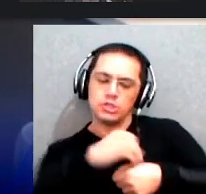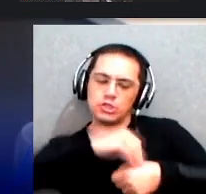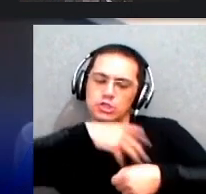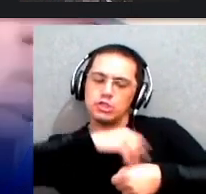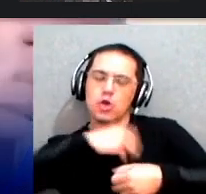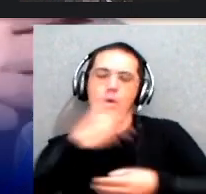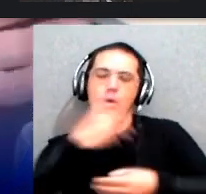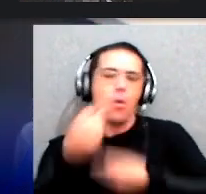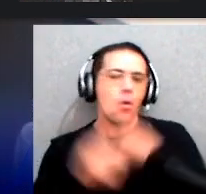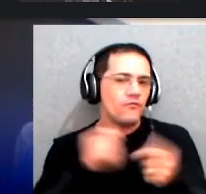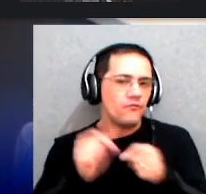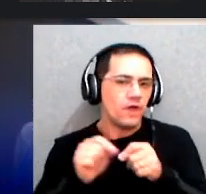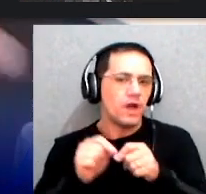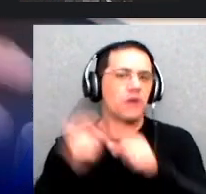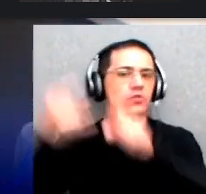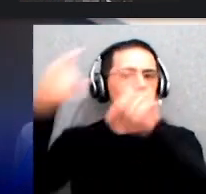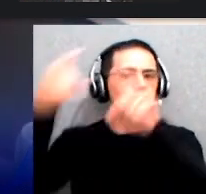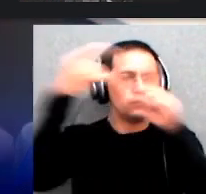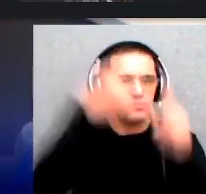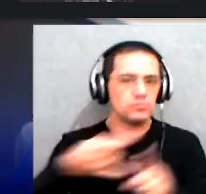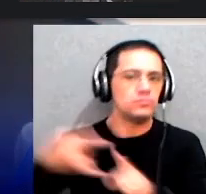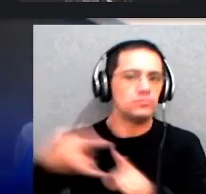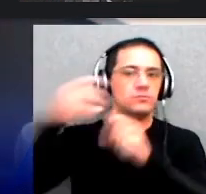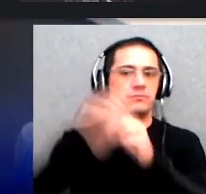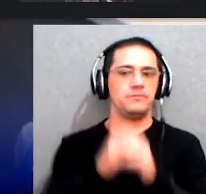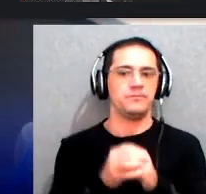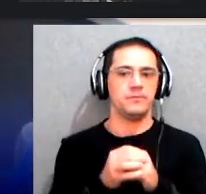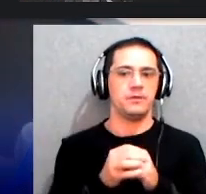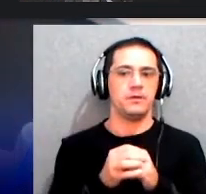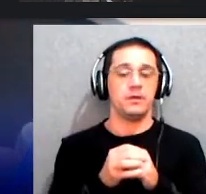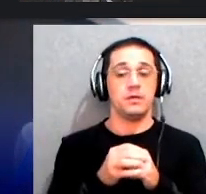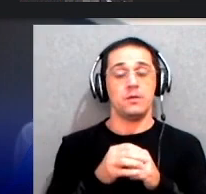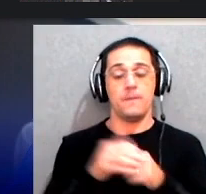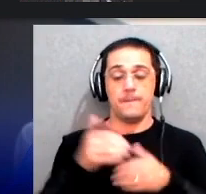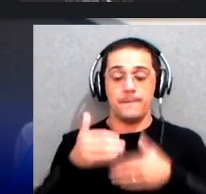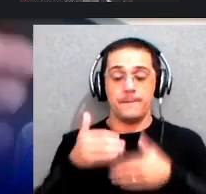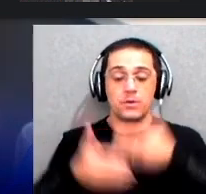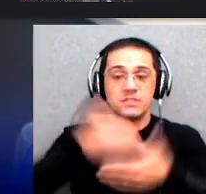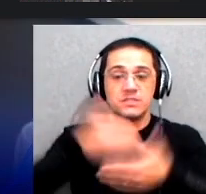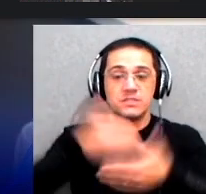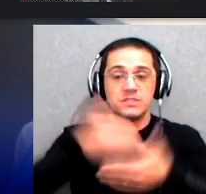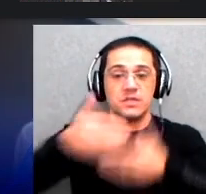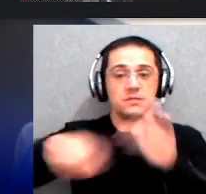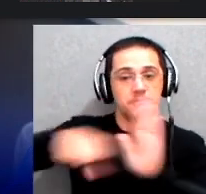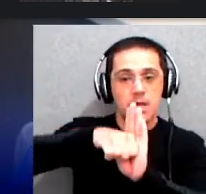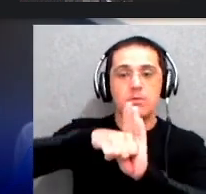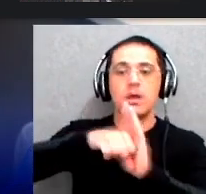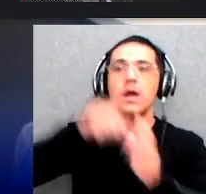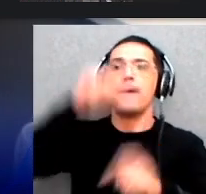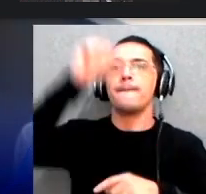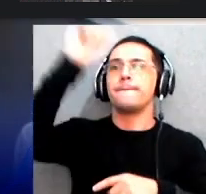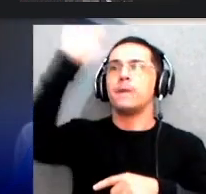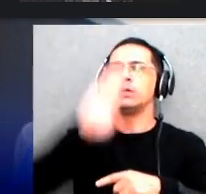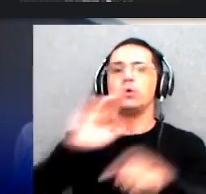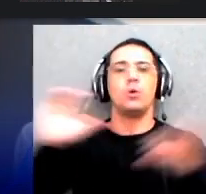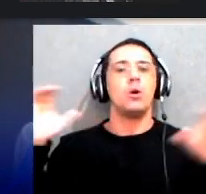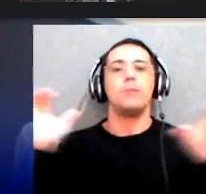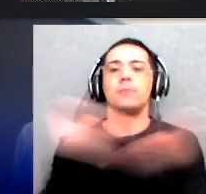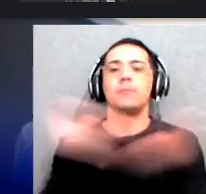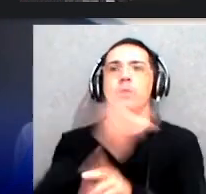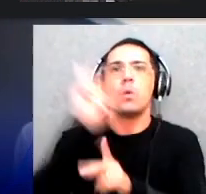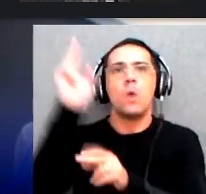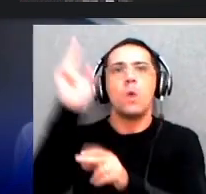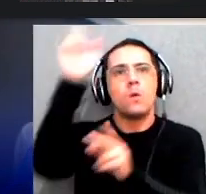algo federalizado, não pode ser cada lugar um jeito, não é verdade? Pela Constituição não pode ser assim. Se o processo penal não pode ser